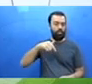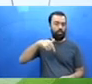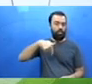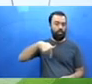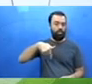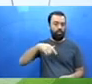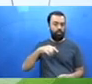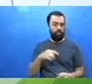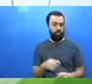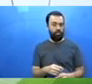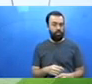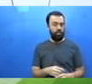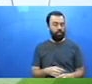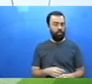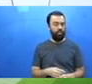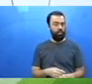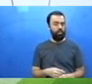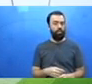Natural,